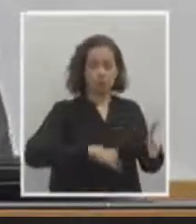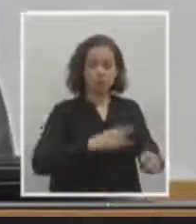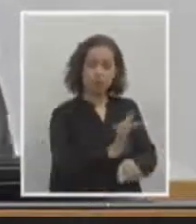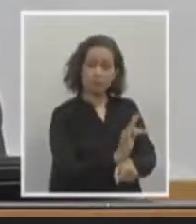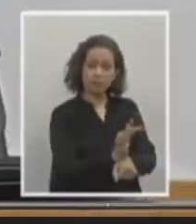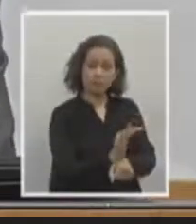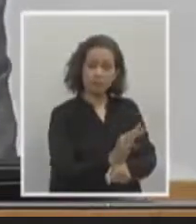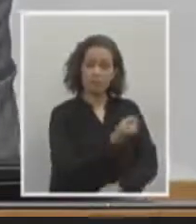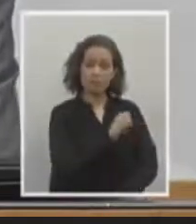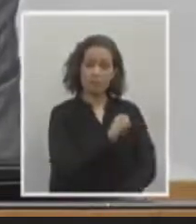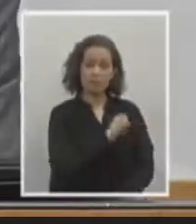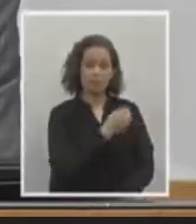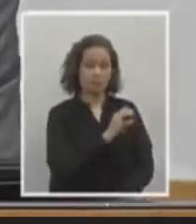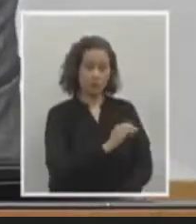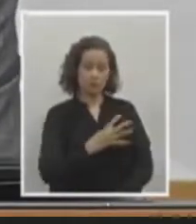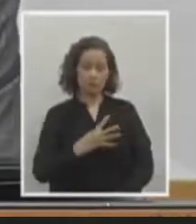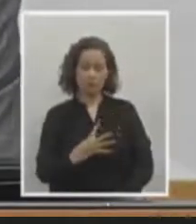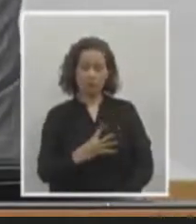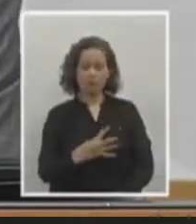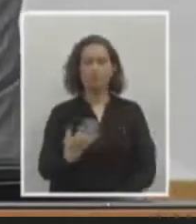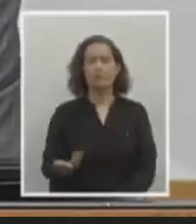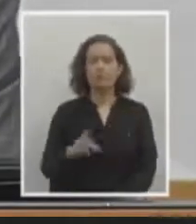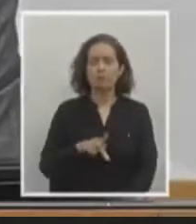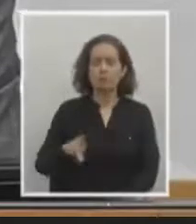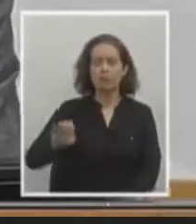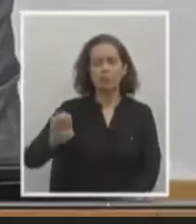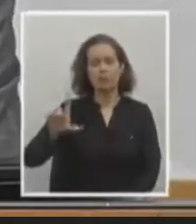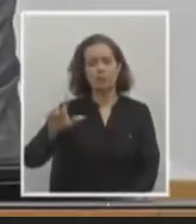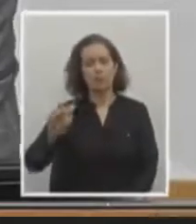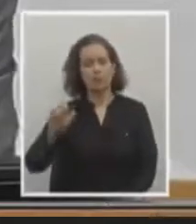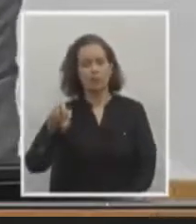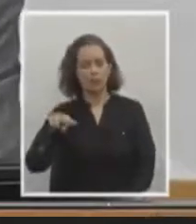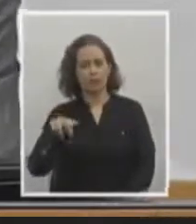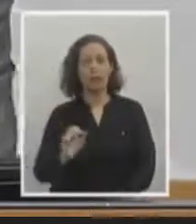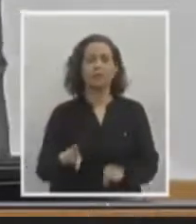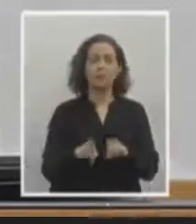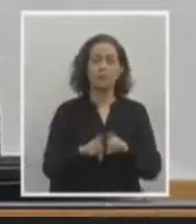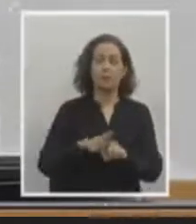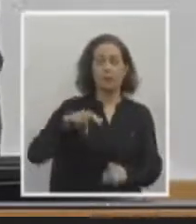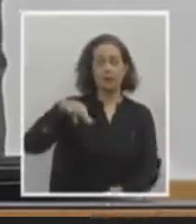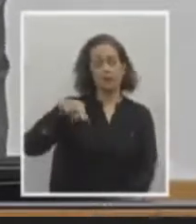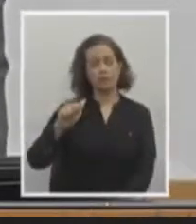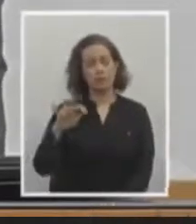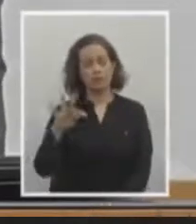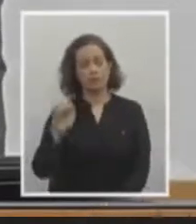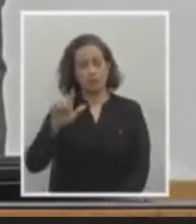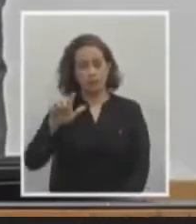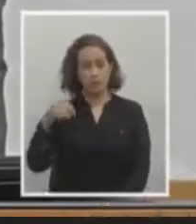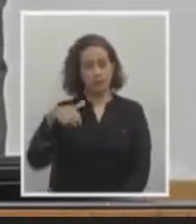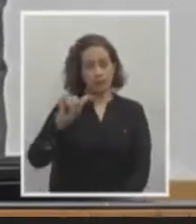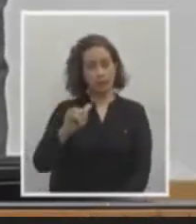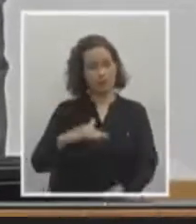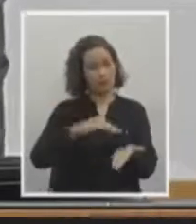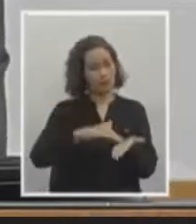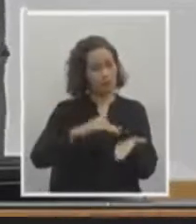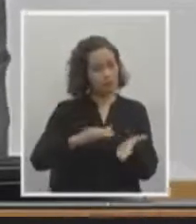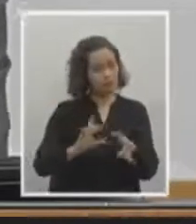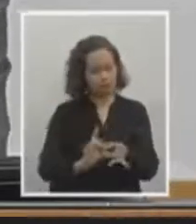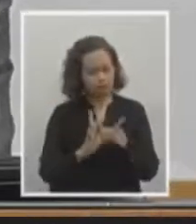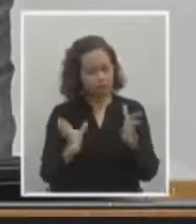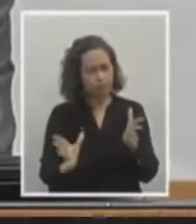secretaria, professora Elaine e Natália, que a secretaria possa abrir, então, essa escuta para a